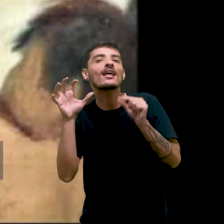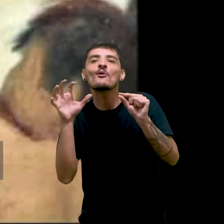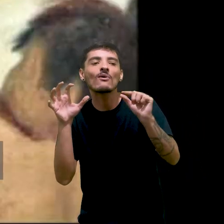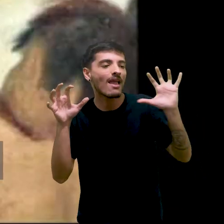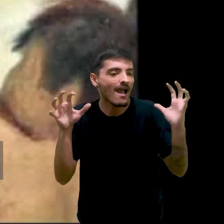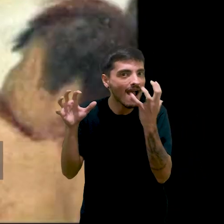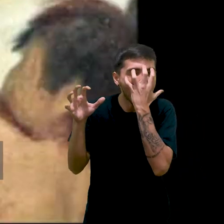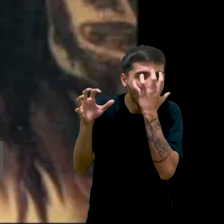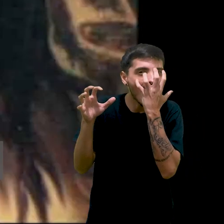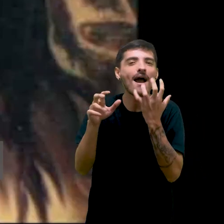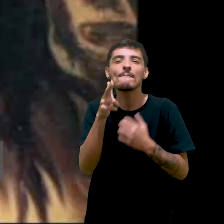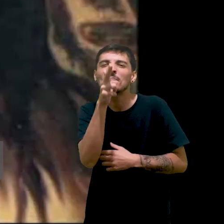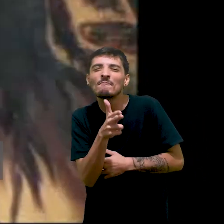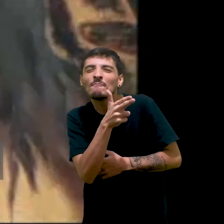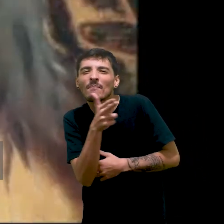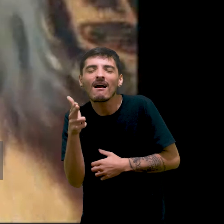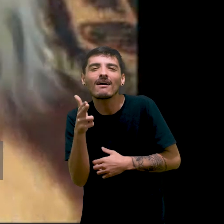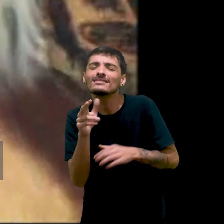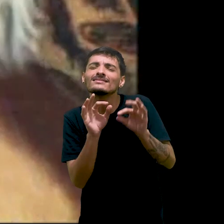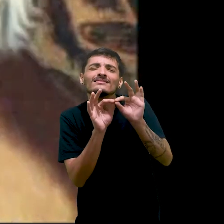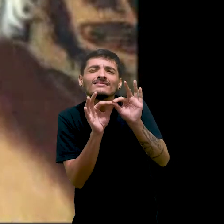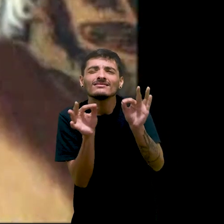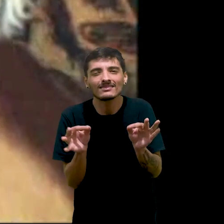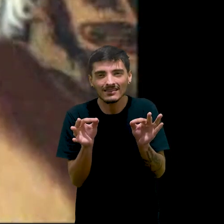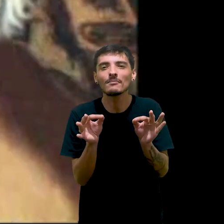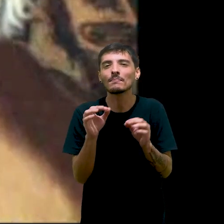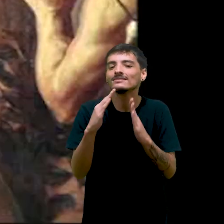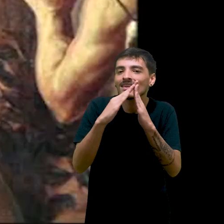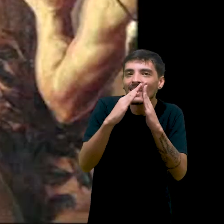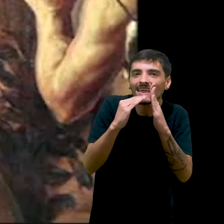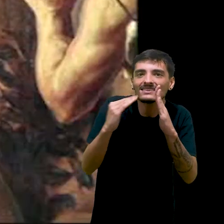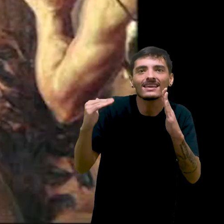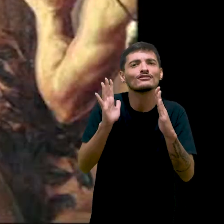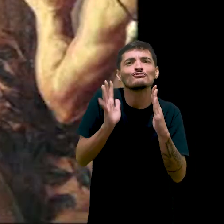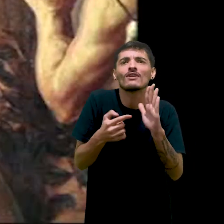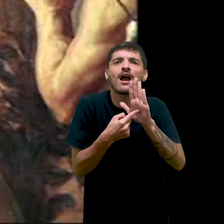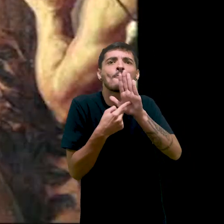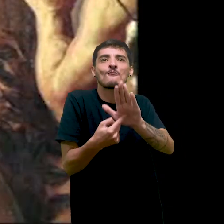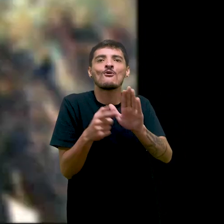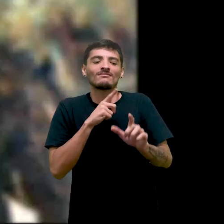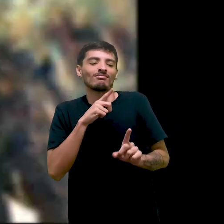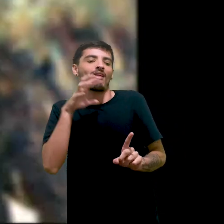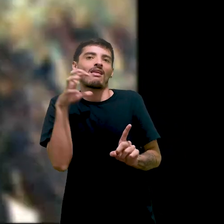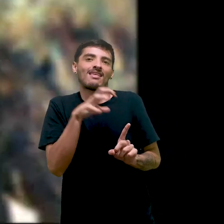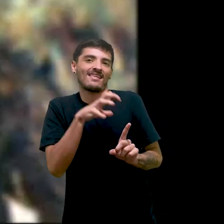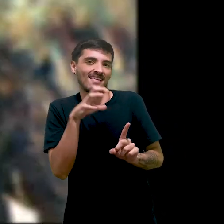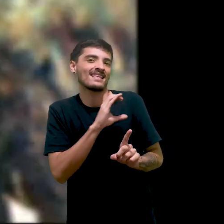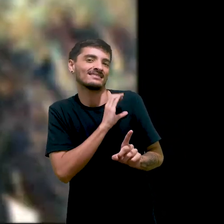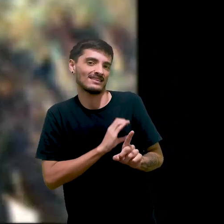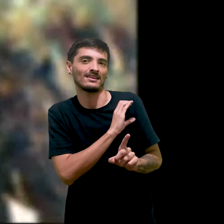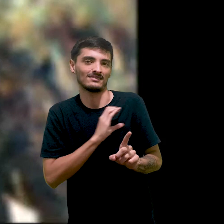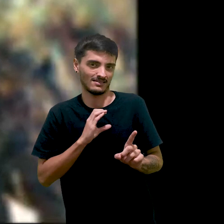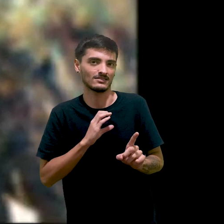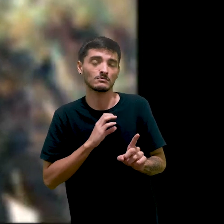repente a face do indígena é transmutada e vira padre. Veja que simplicidade, que ato estético, mas que dá toda a dimensão